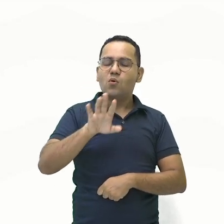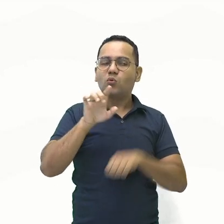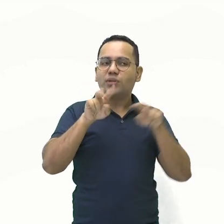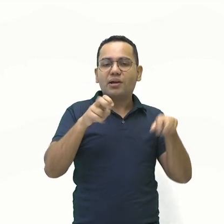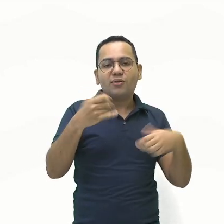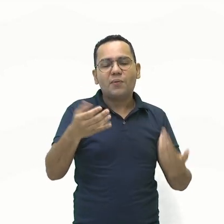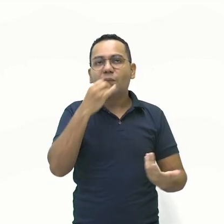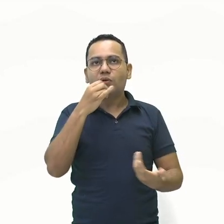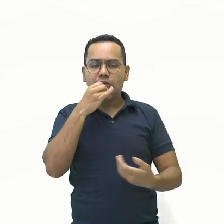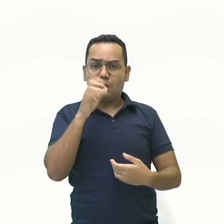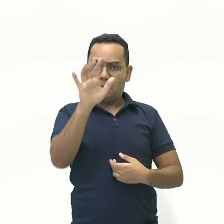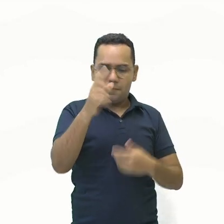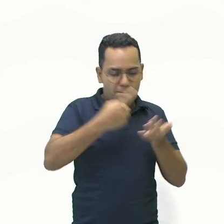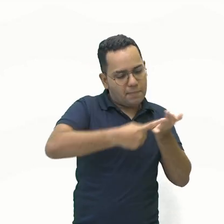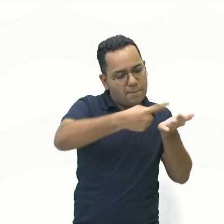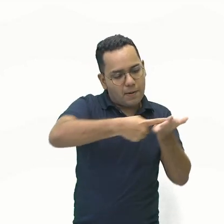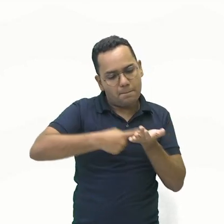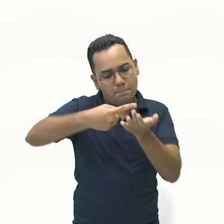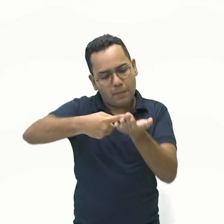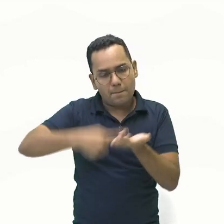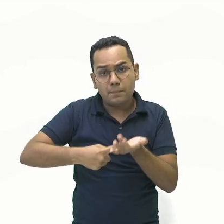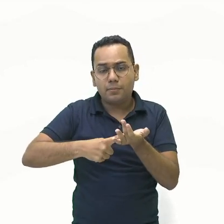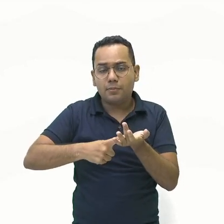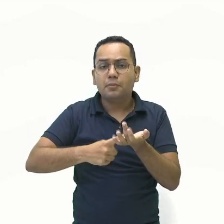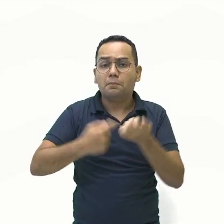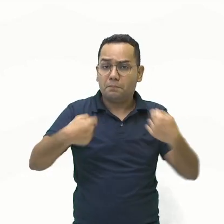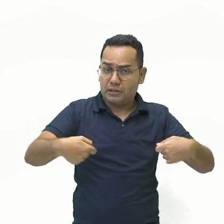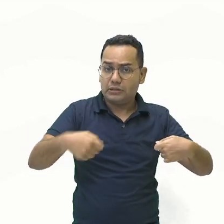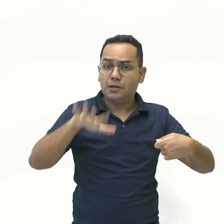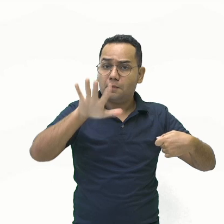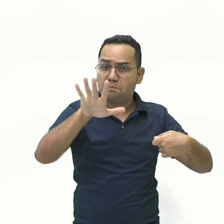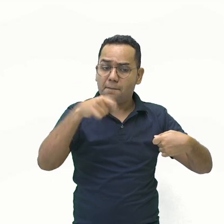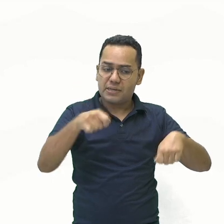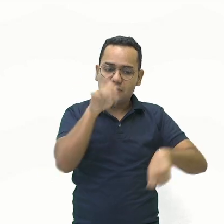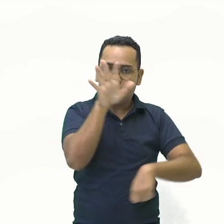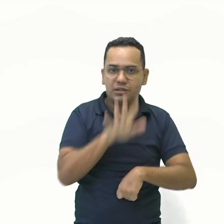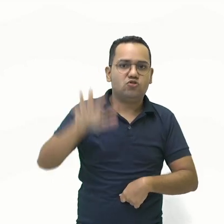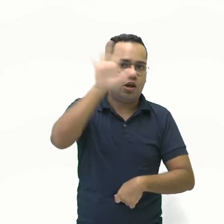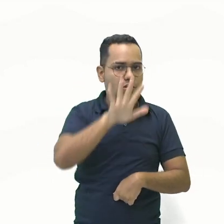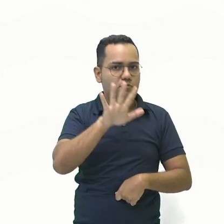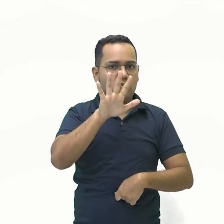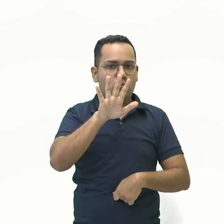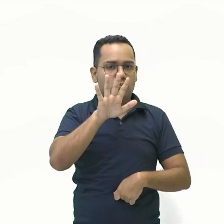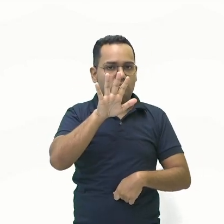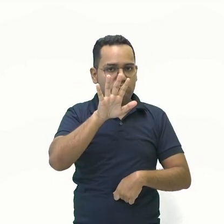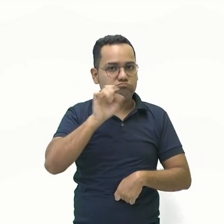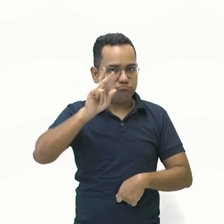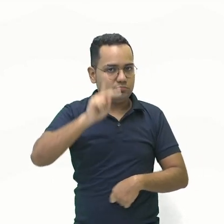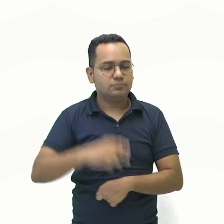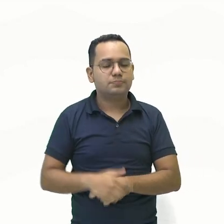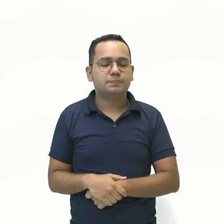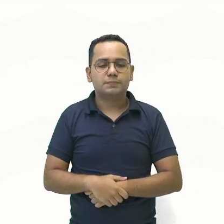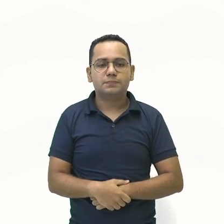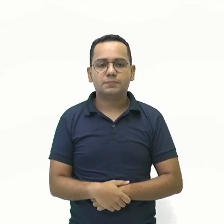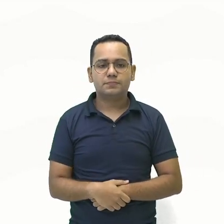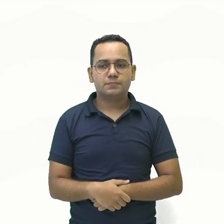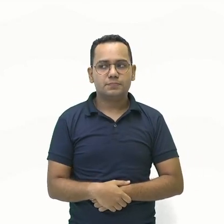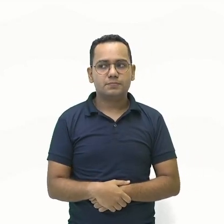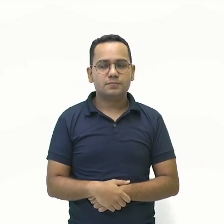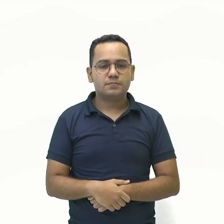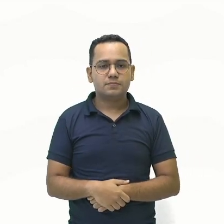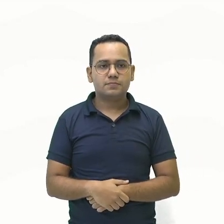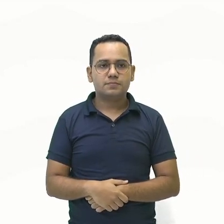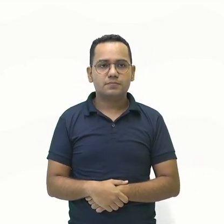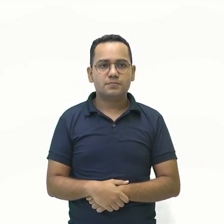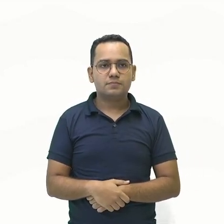isso, mas isso precisa ser feito de uma forma geral, certo? Bem, outro ponto que eu gostaria de destacar